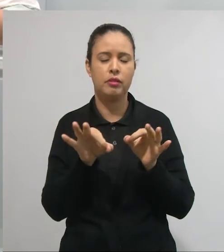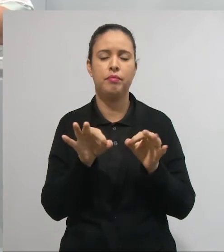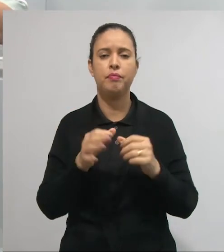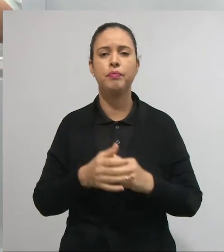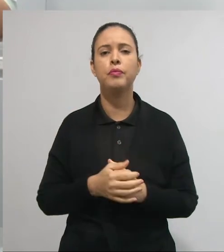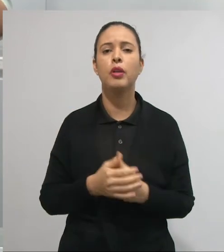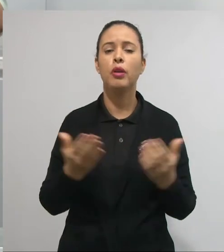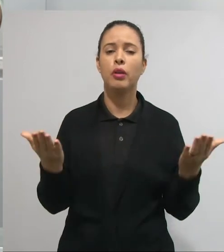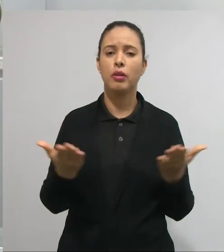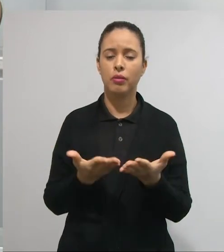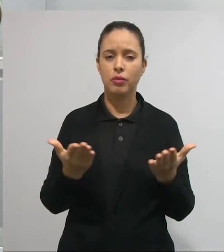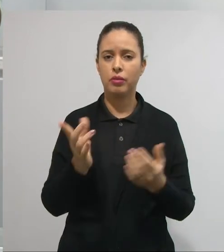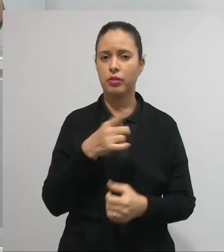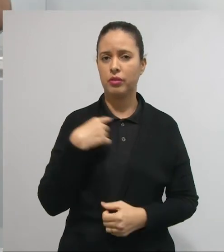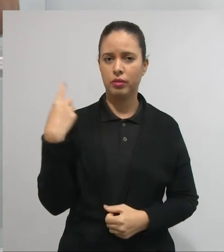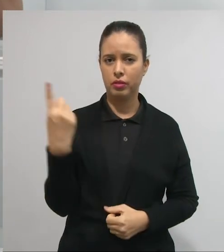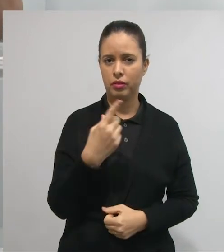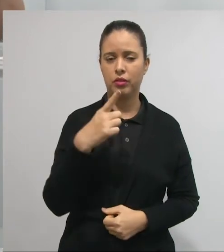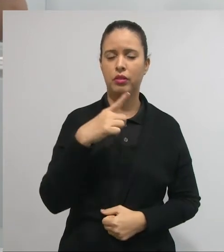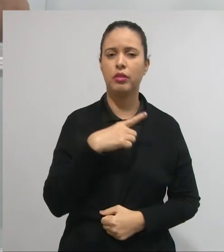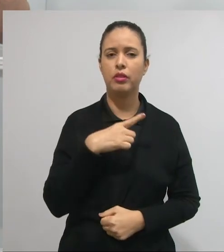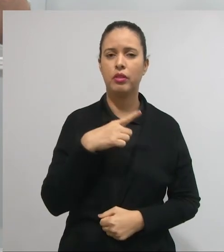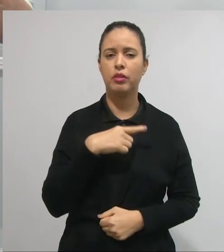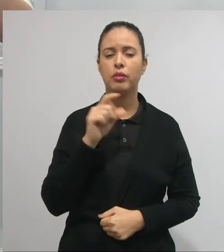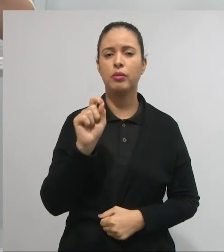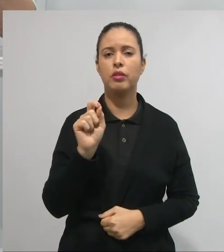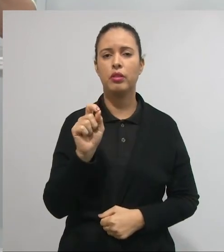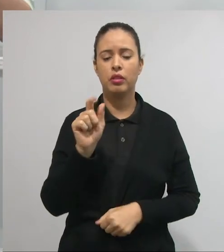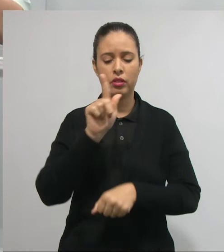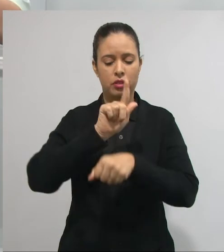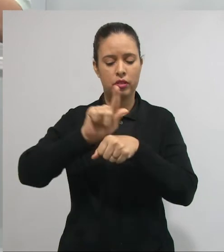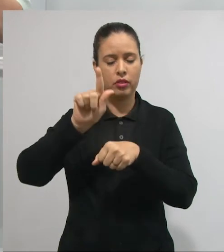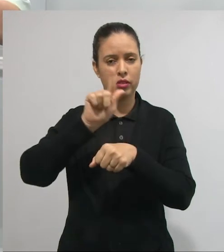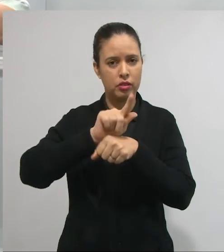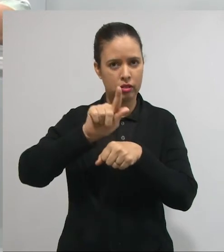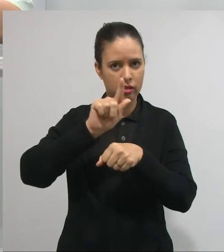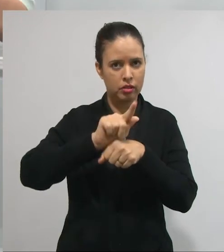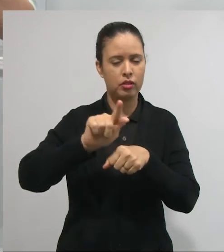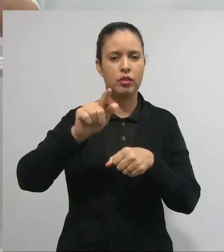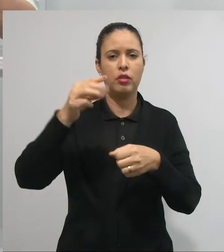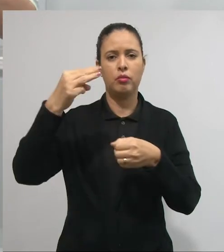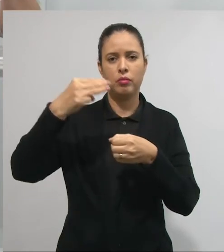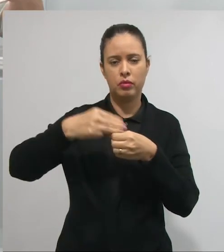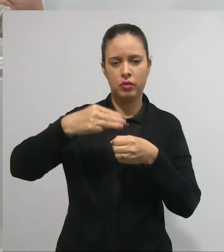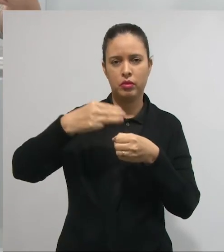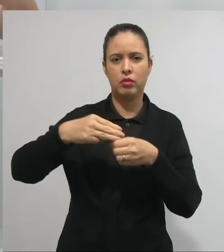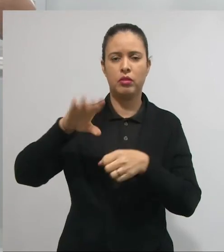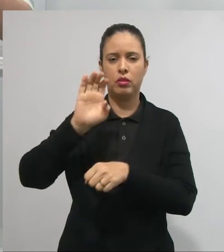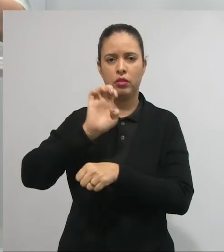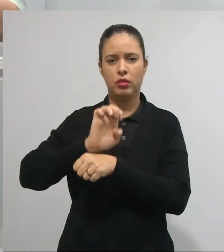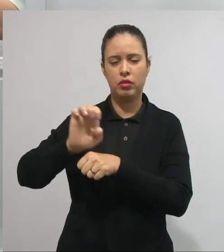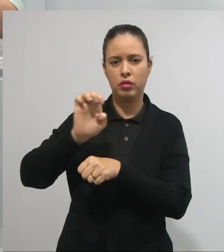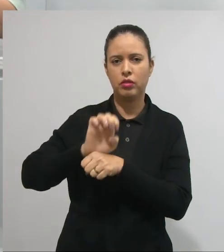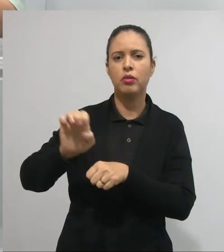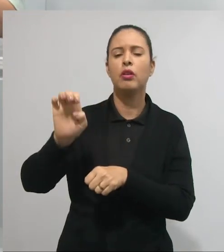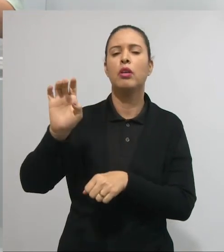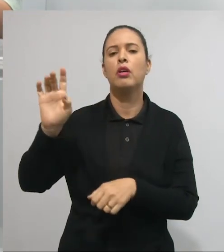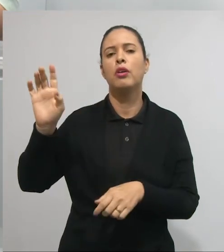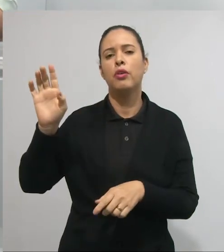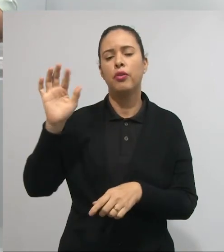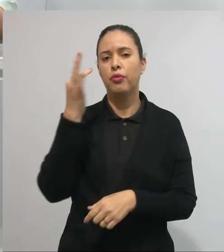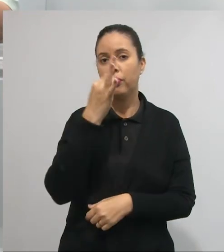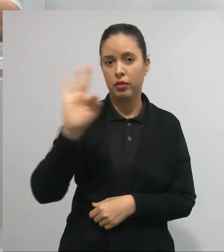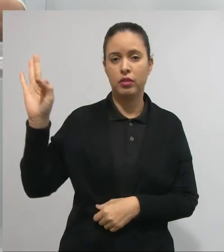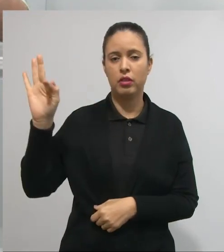nós temos a questão da gestão municipal, estadual, federal, e que esse